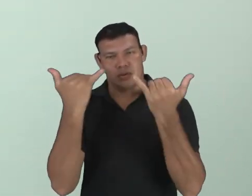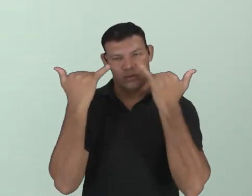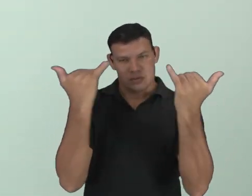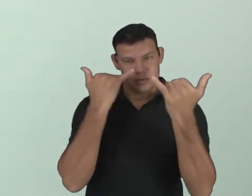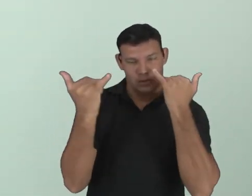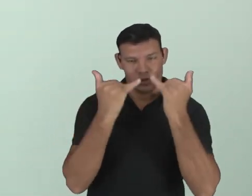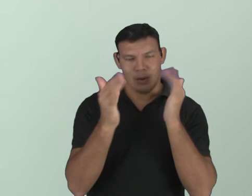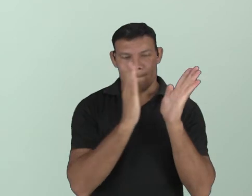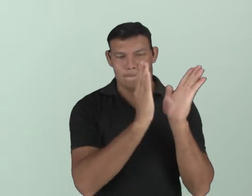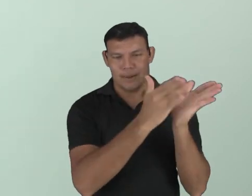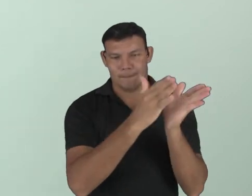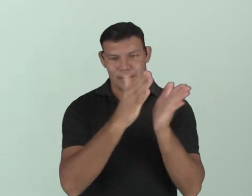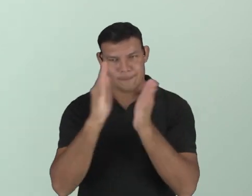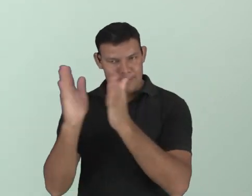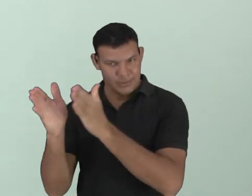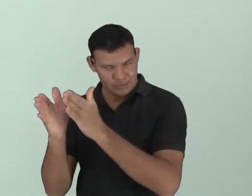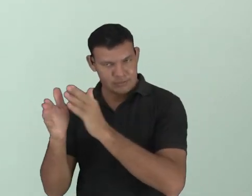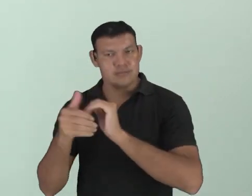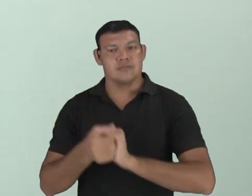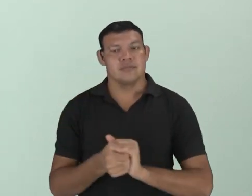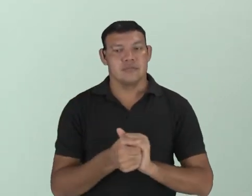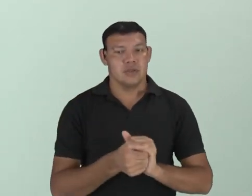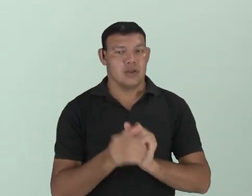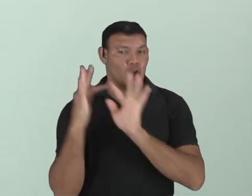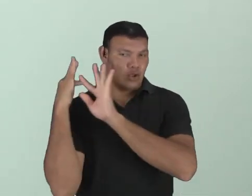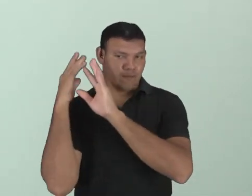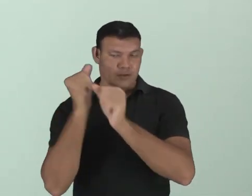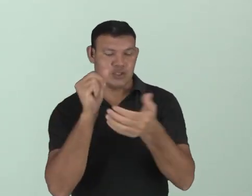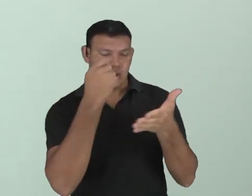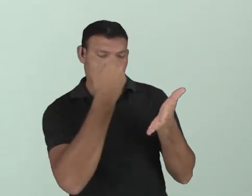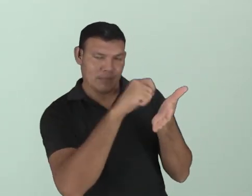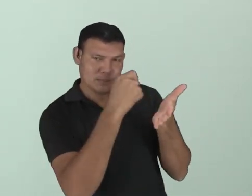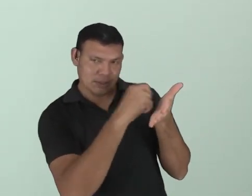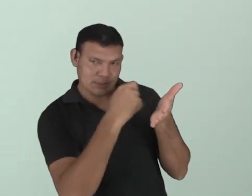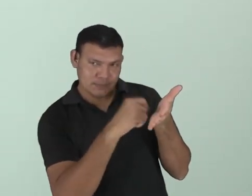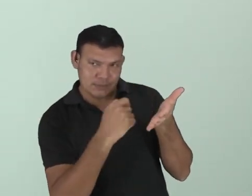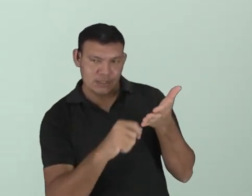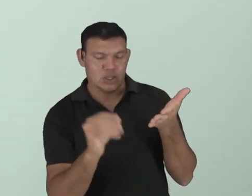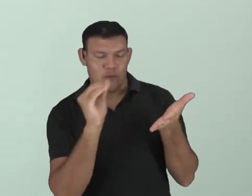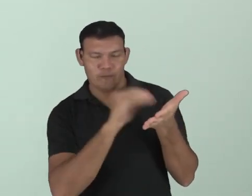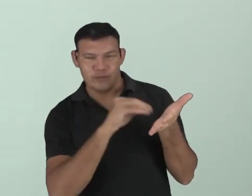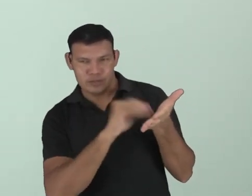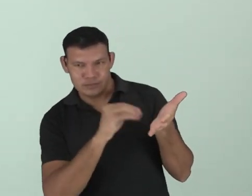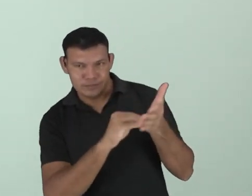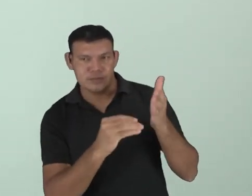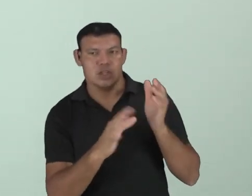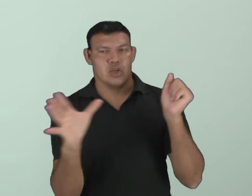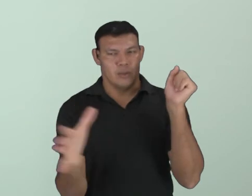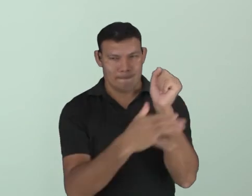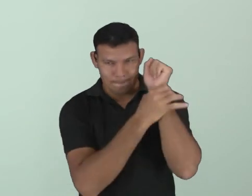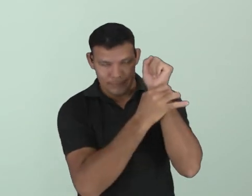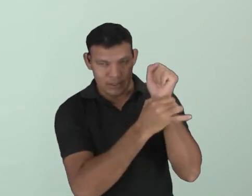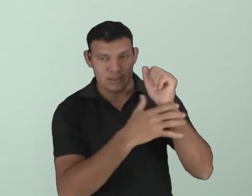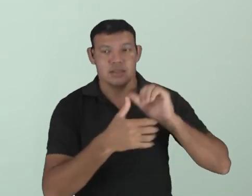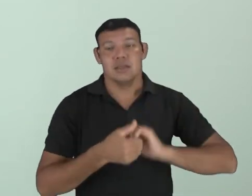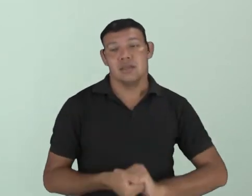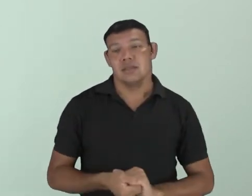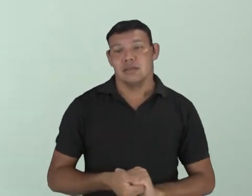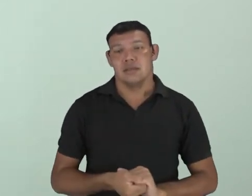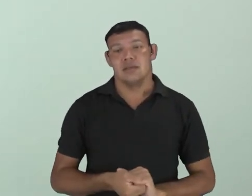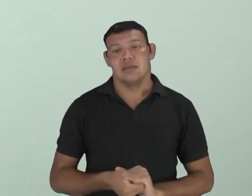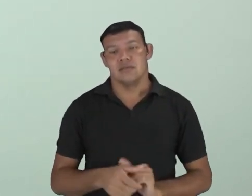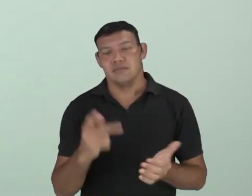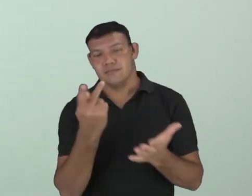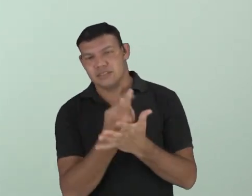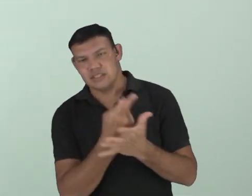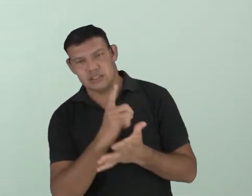forma lógica, rever essas notas, ver se não está faltando alguma coisa, se tem segurança, se não está faltando ou se